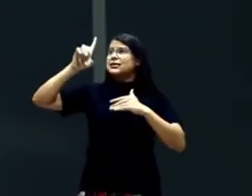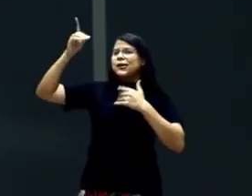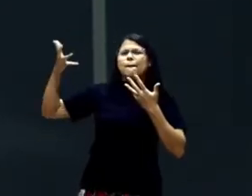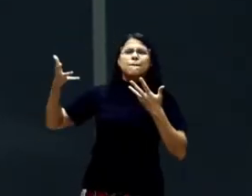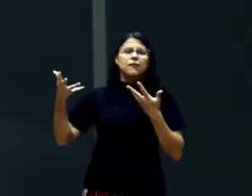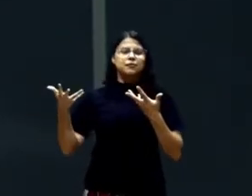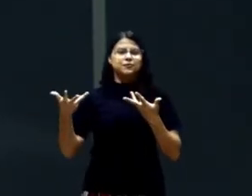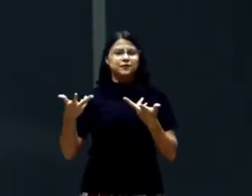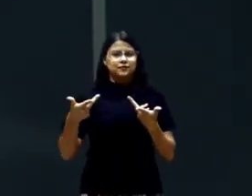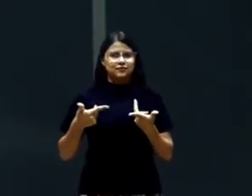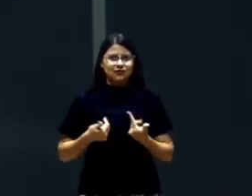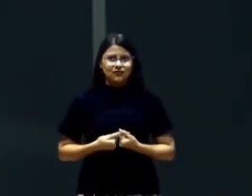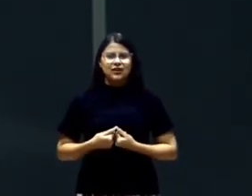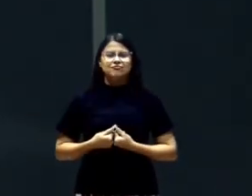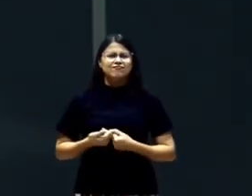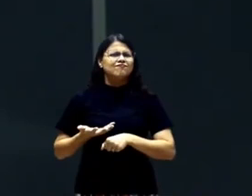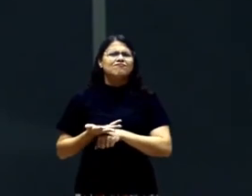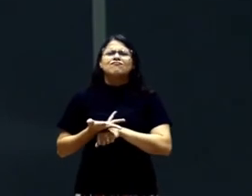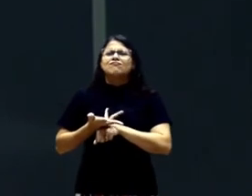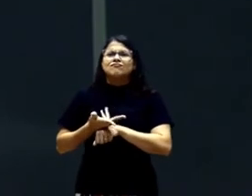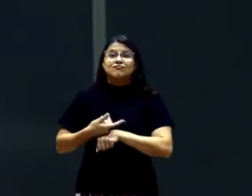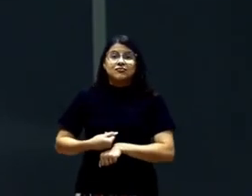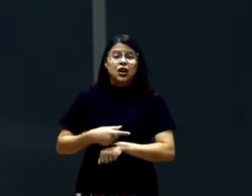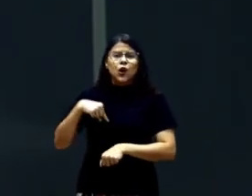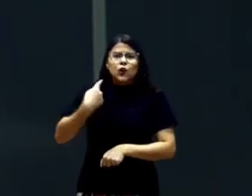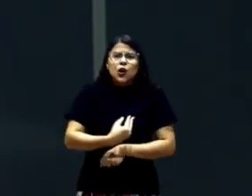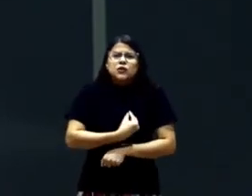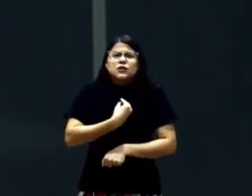extraordinária. A gente vive comendo mel